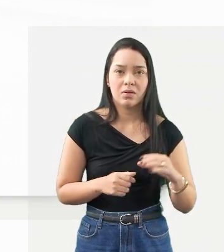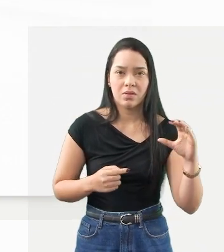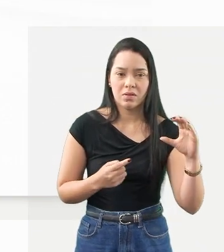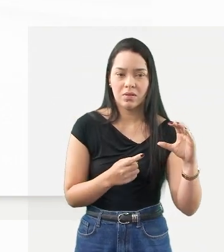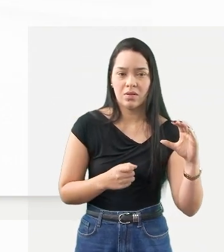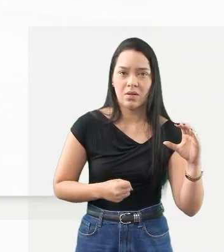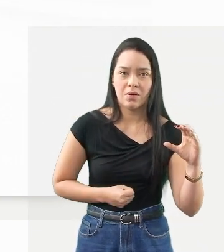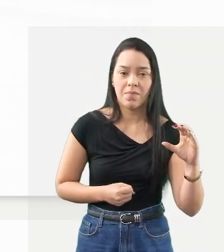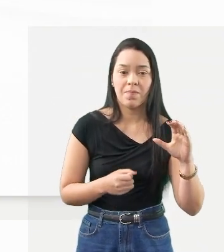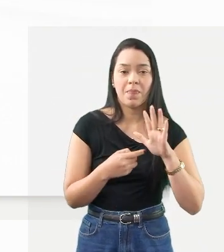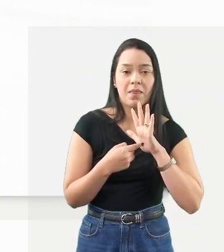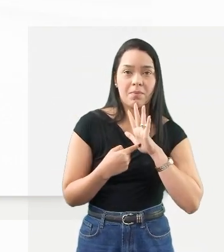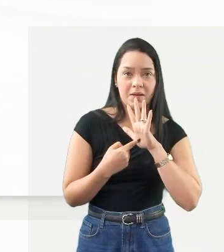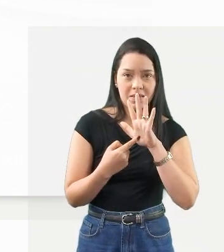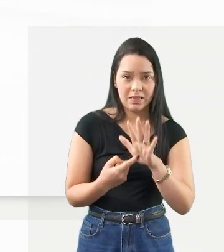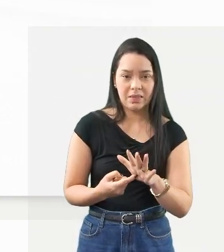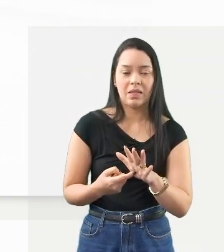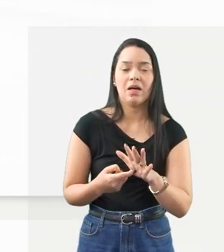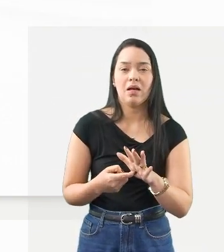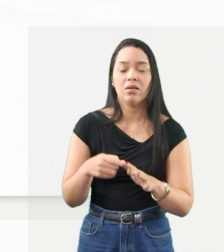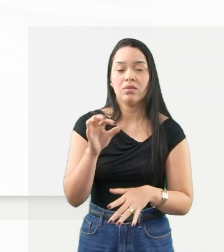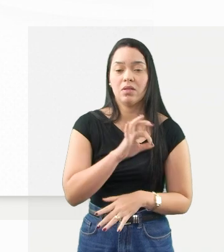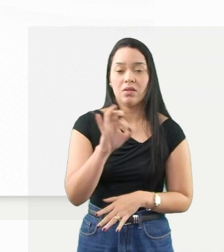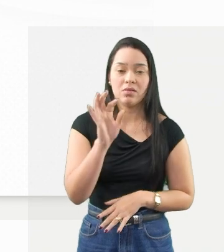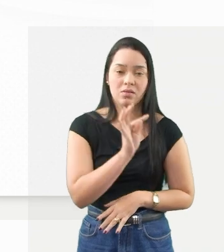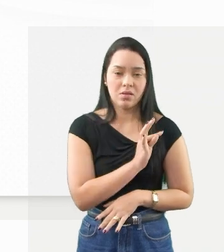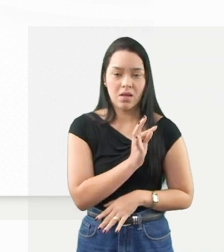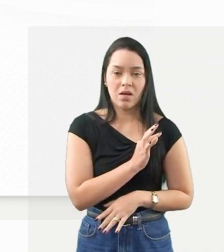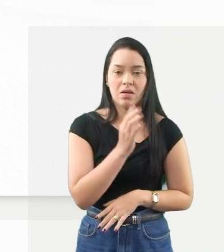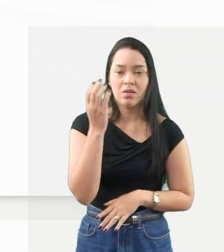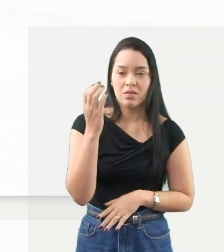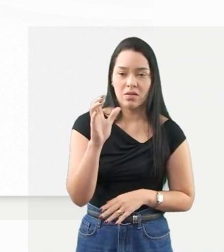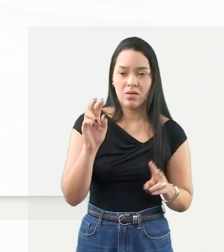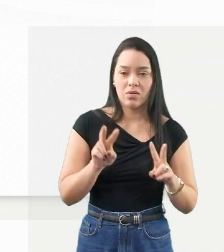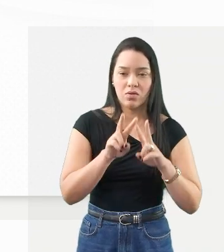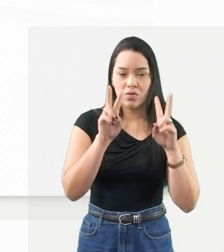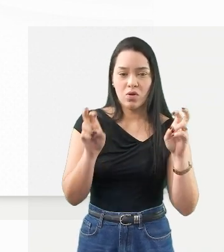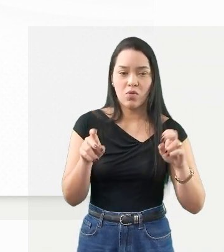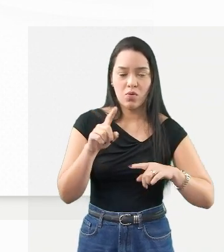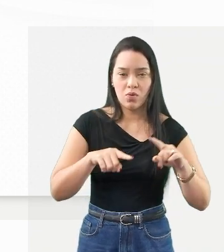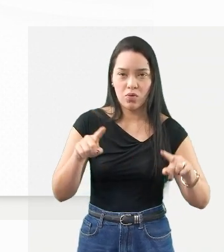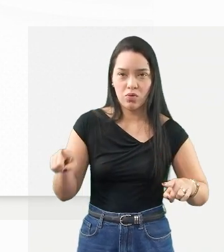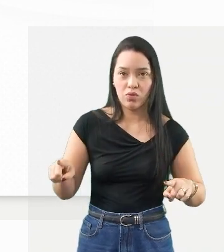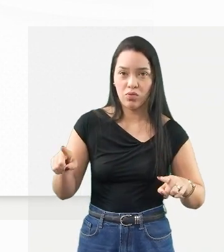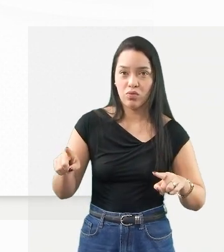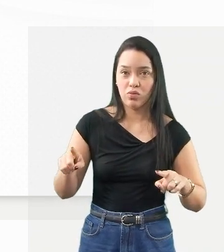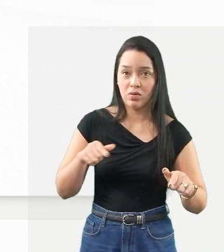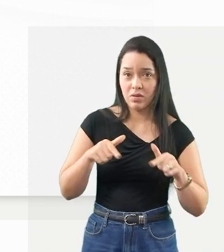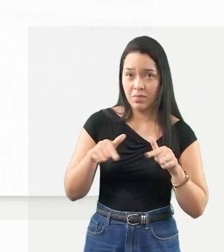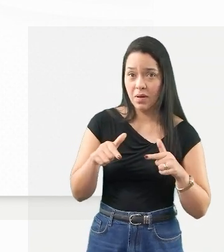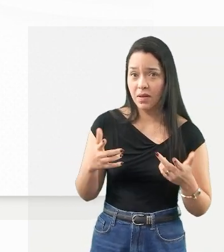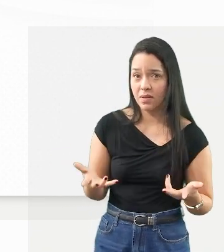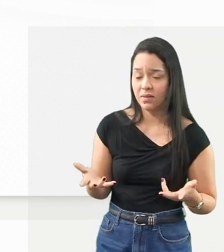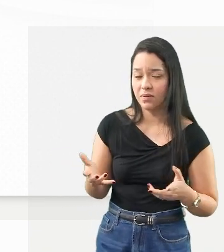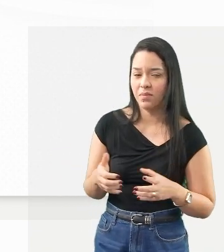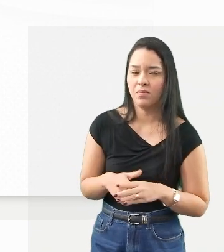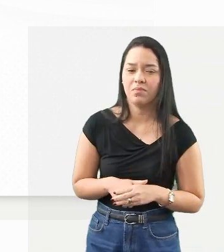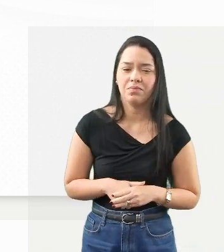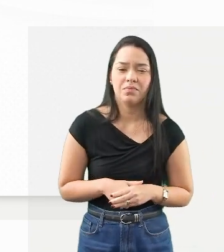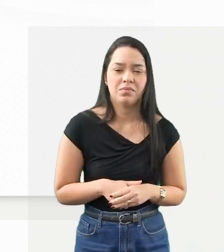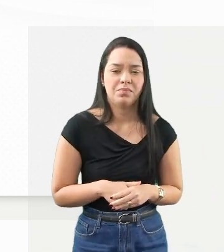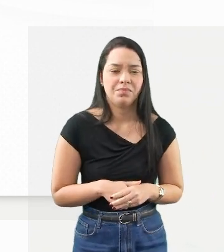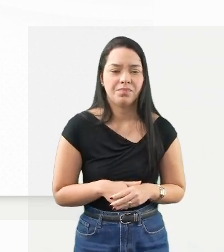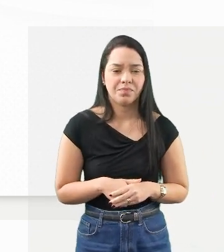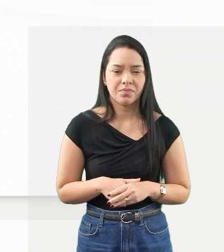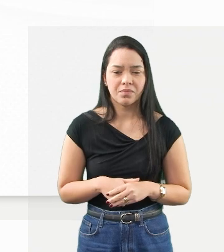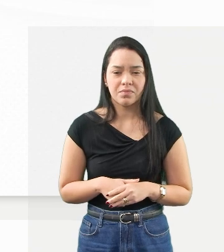Letra C. Apresentar dados técnicos e científicos sobre o produto ou serviço. Será que